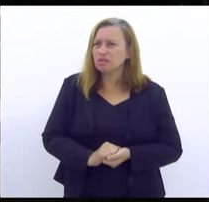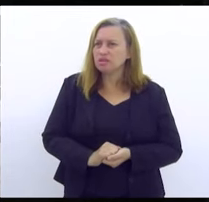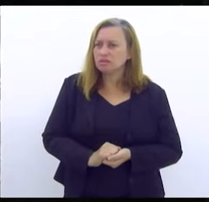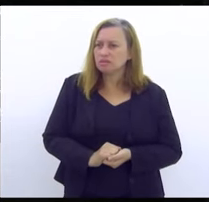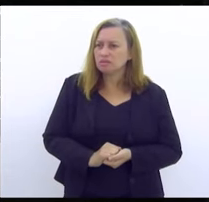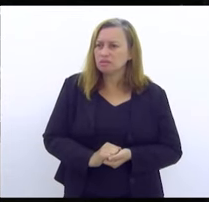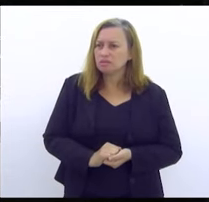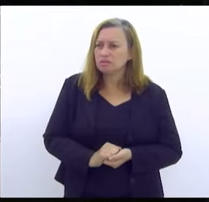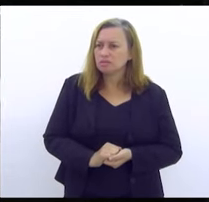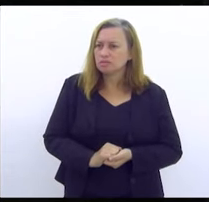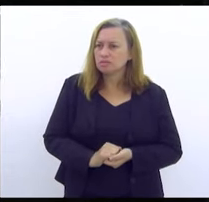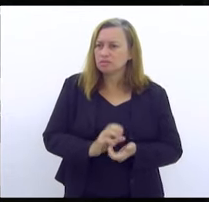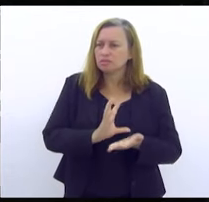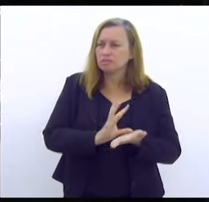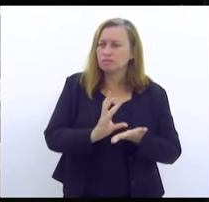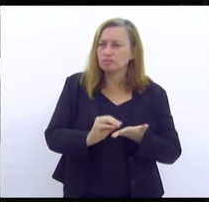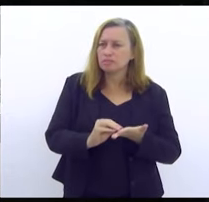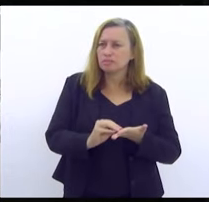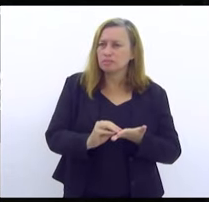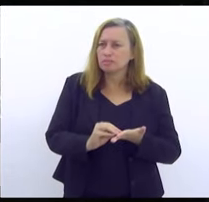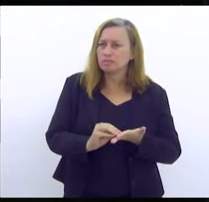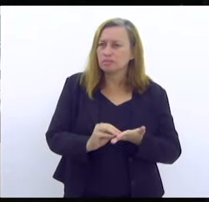na ata da prefeitura está a R$